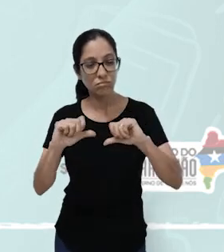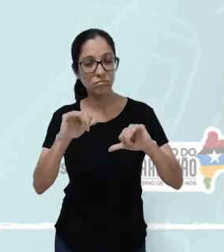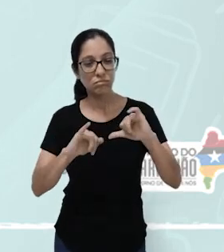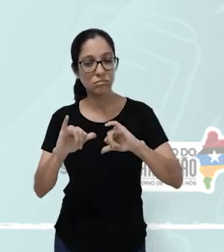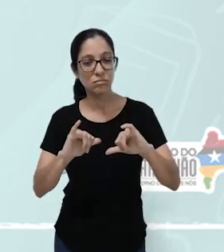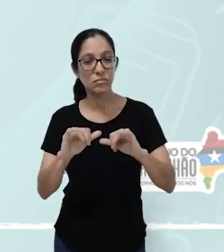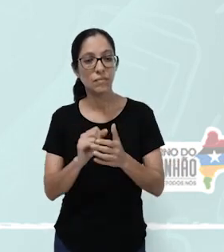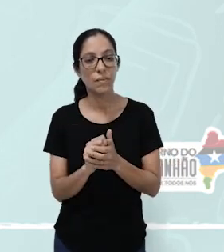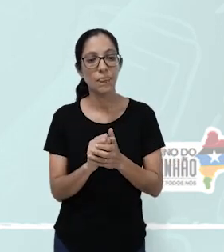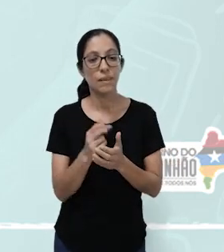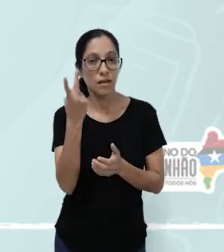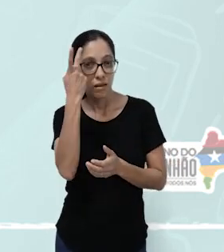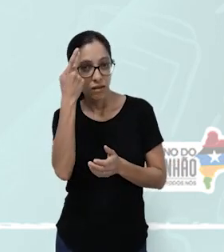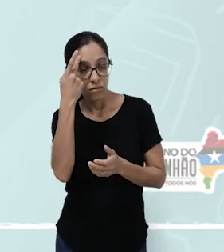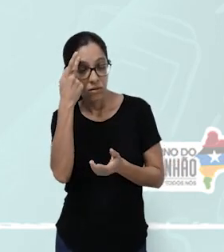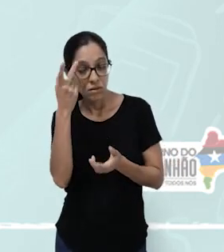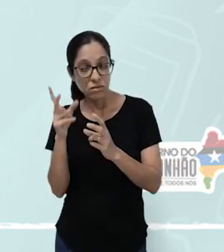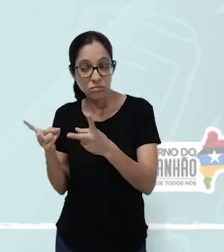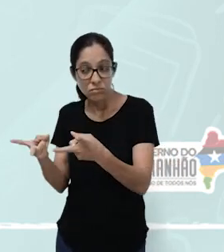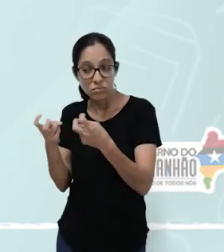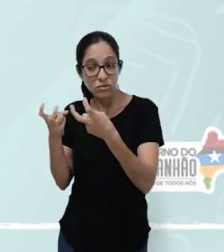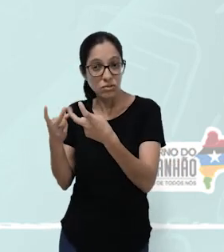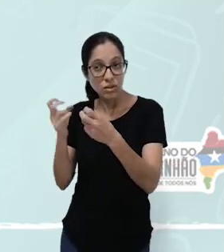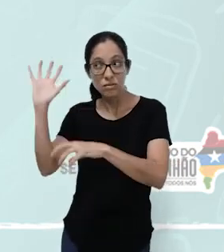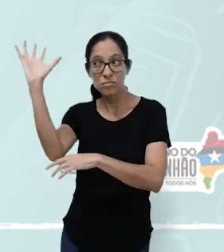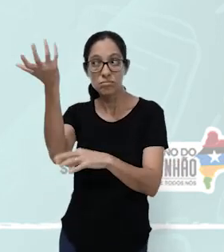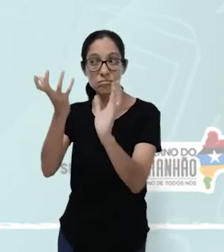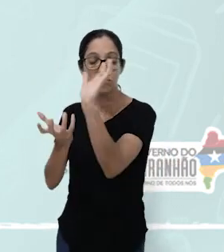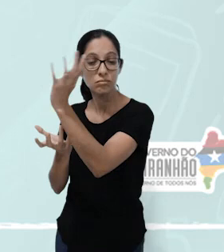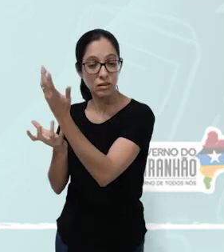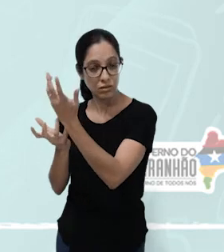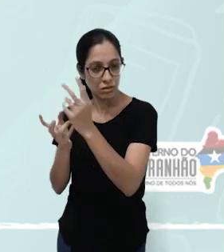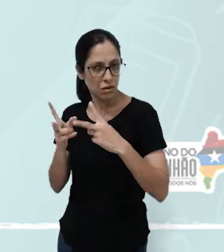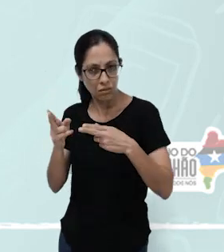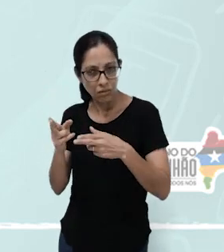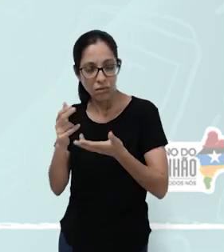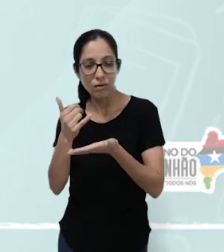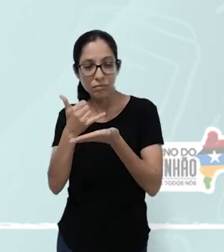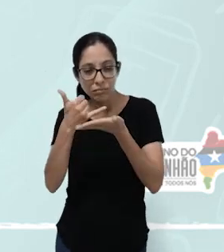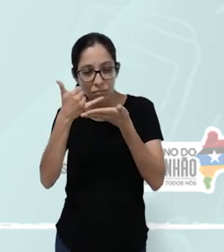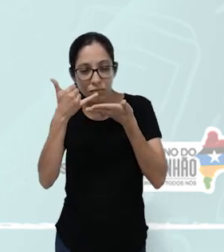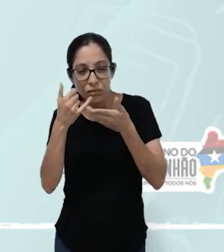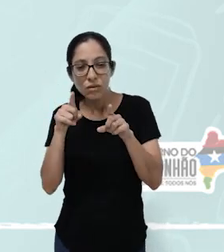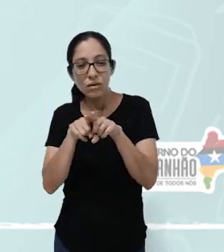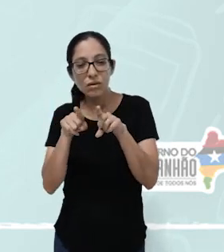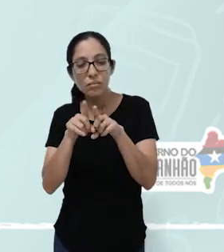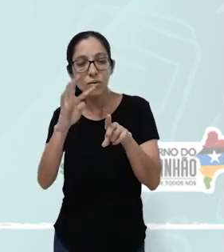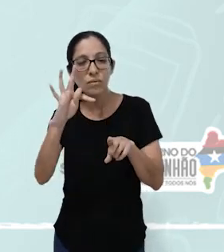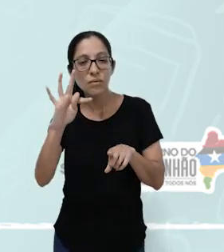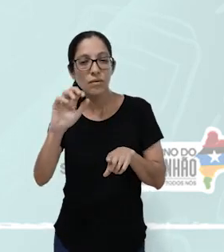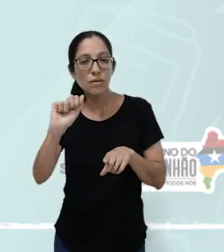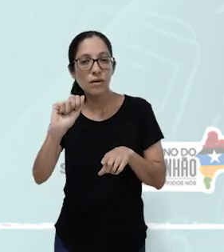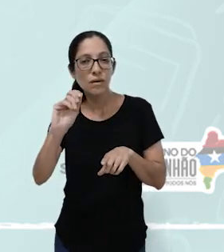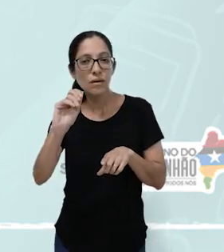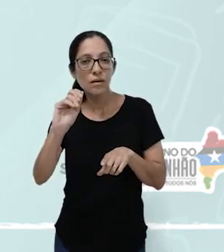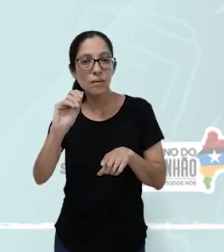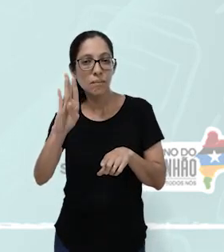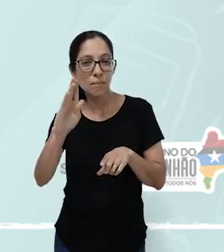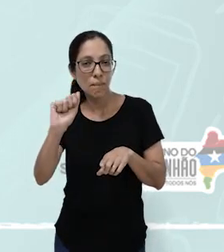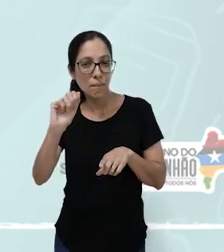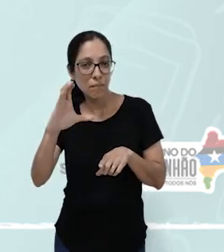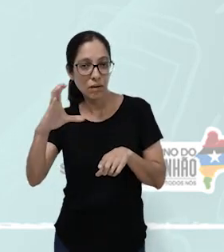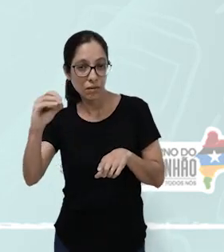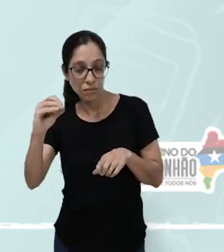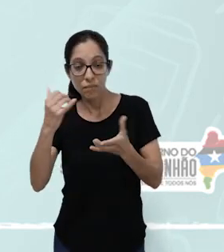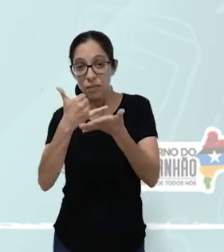aqui, naturais, são extraídas da natureza, como a maconha e o tabaco. A maconha é uma droga que ela é o quê?